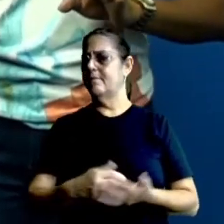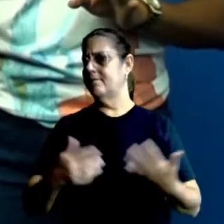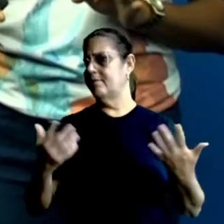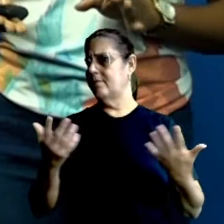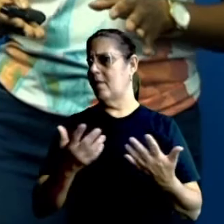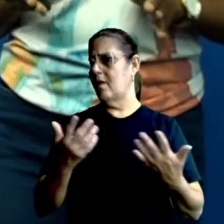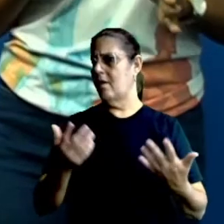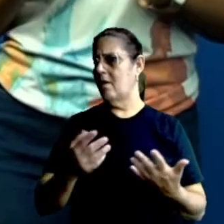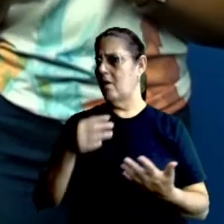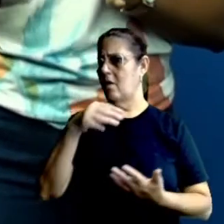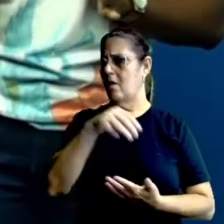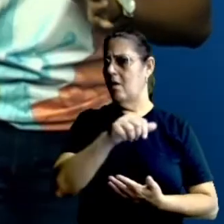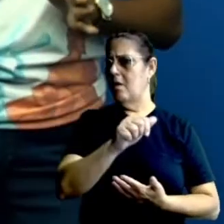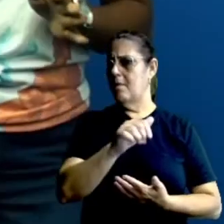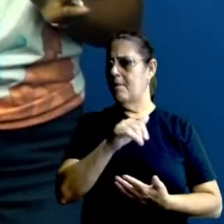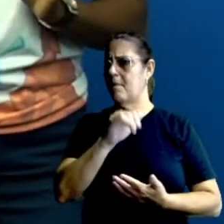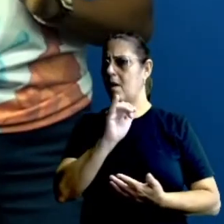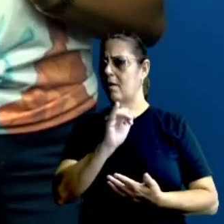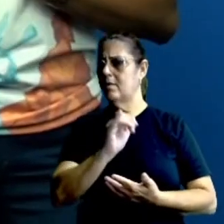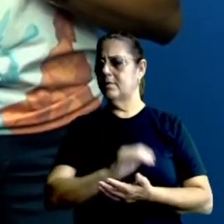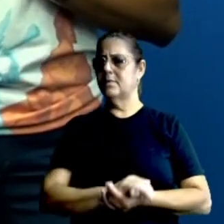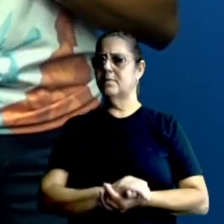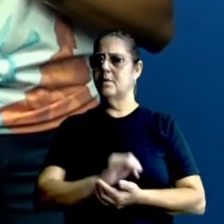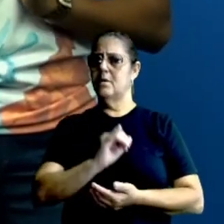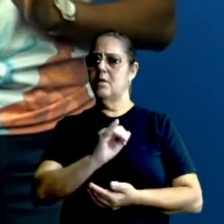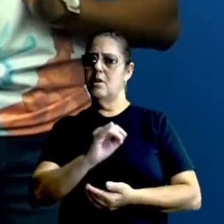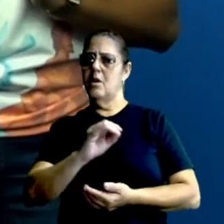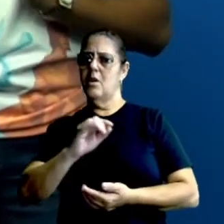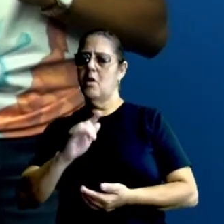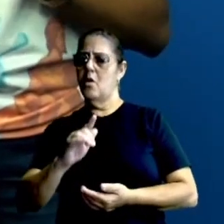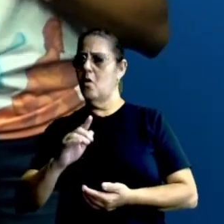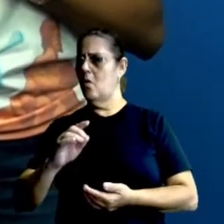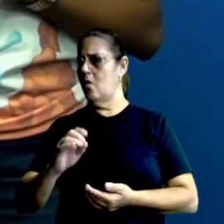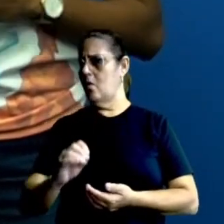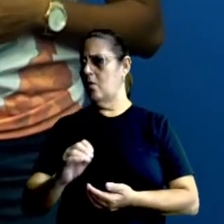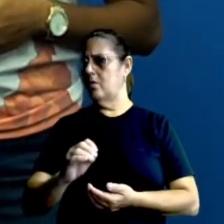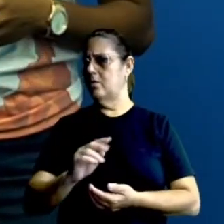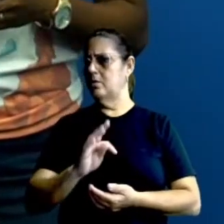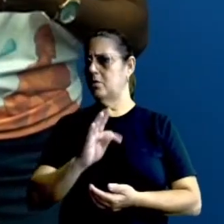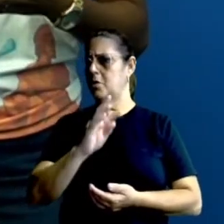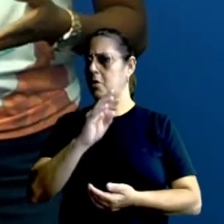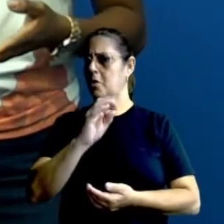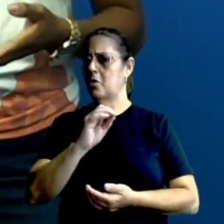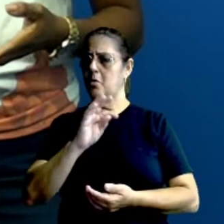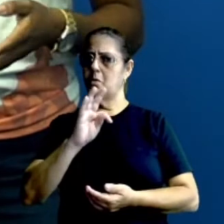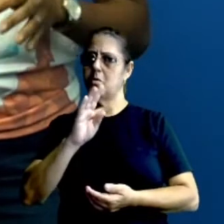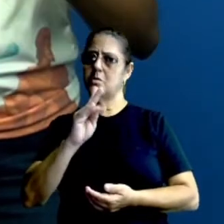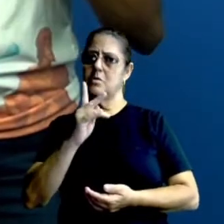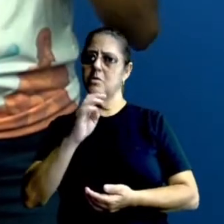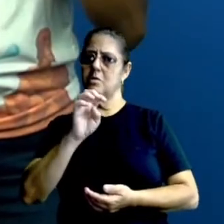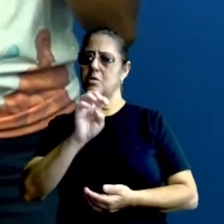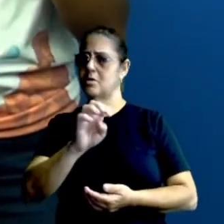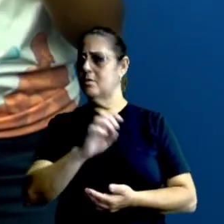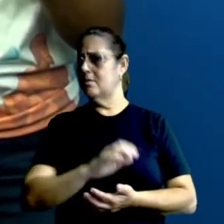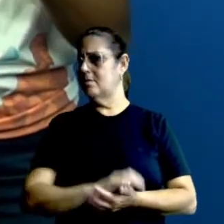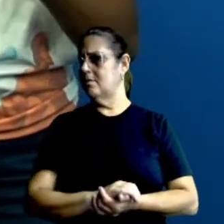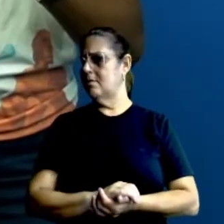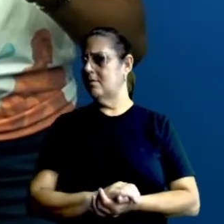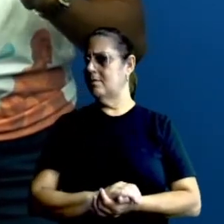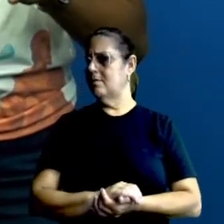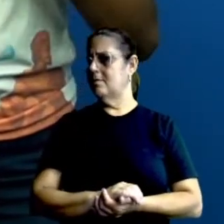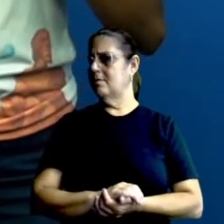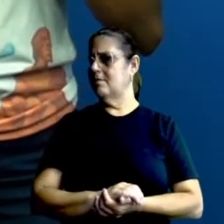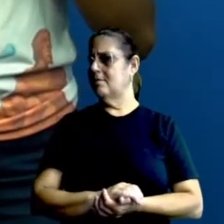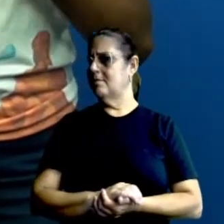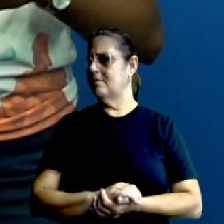agora Magos temos mais 6 go to the toilet please essa aí é